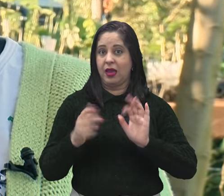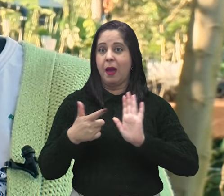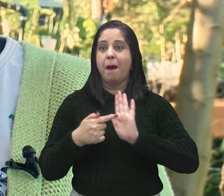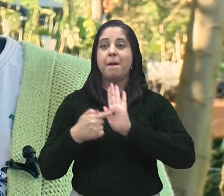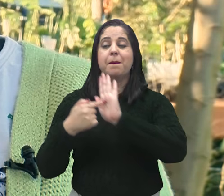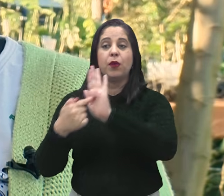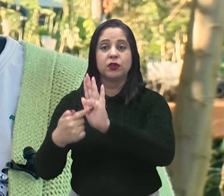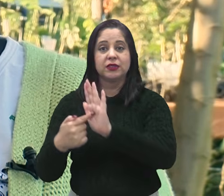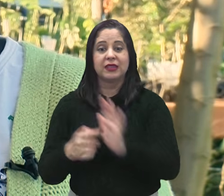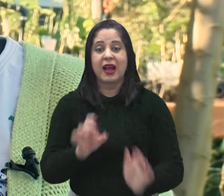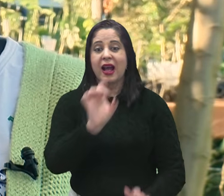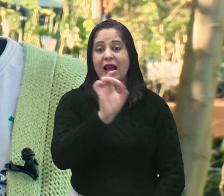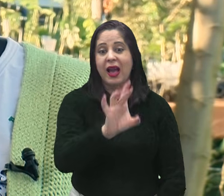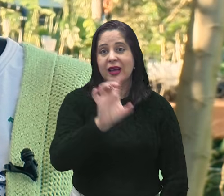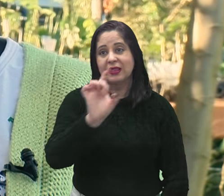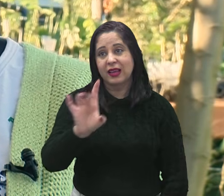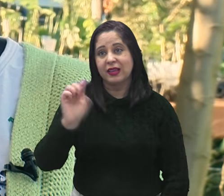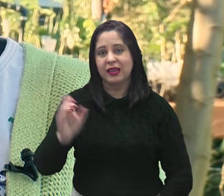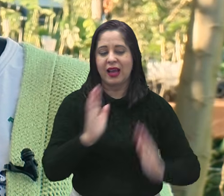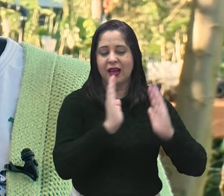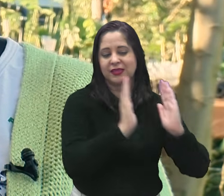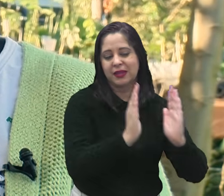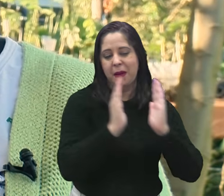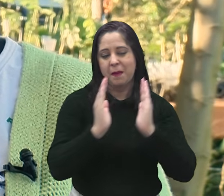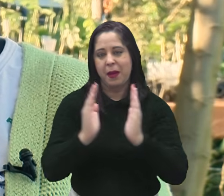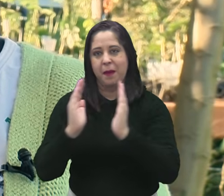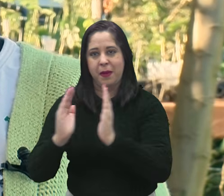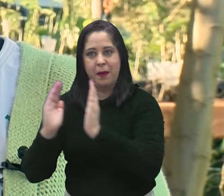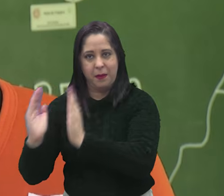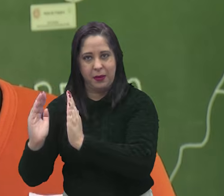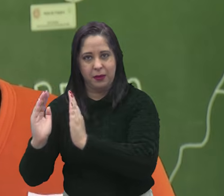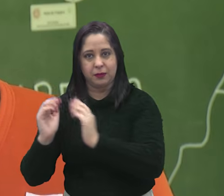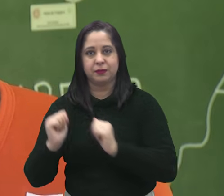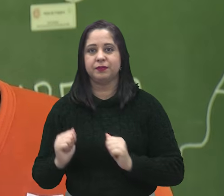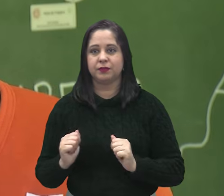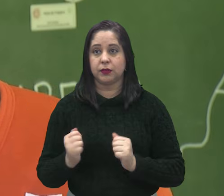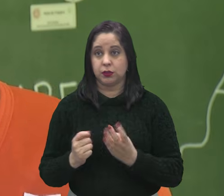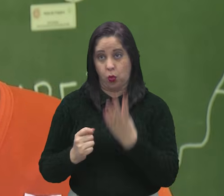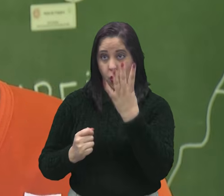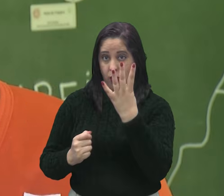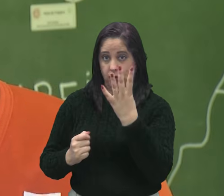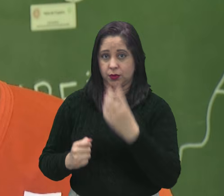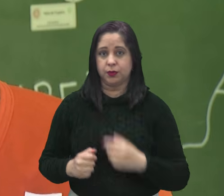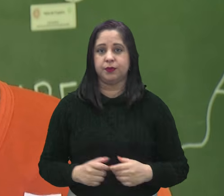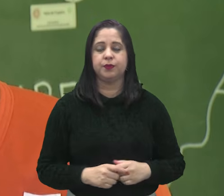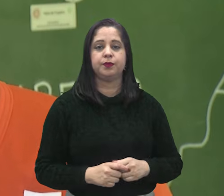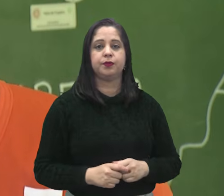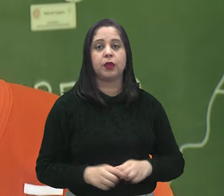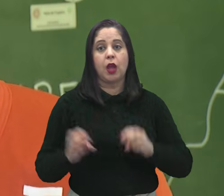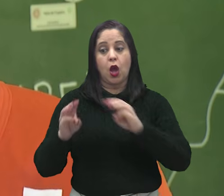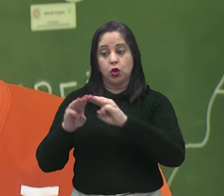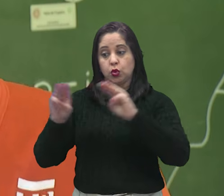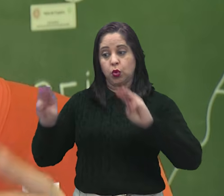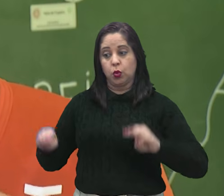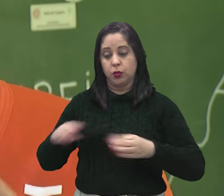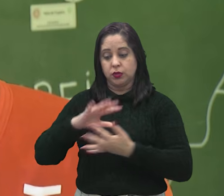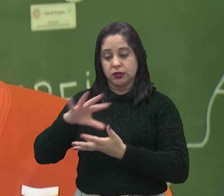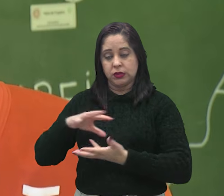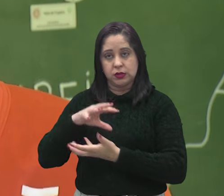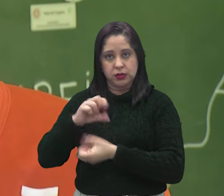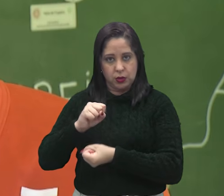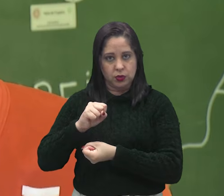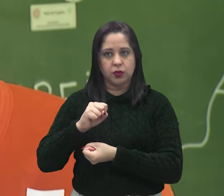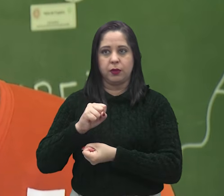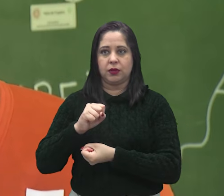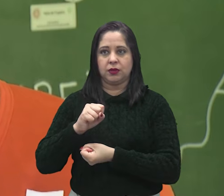fase de cada composteira. São 4. No Ecomuseu, a maneira da gente ensinar,